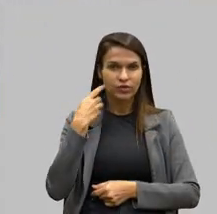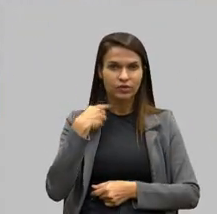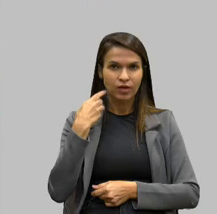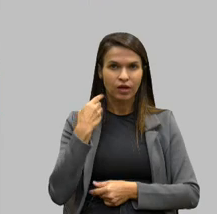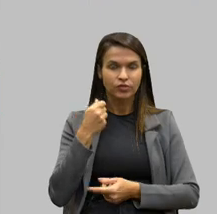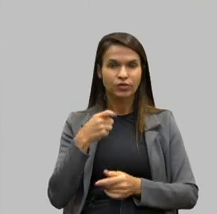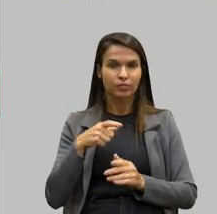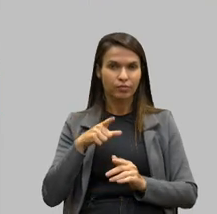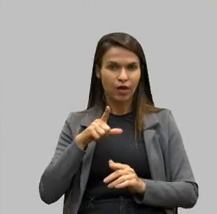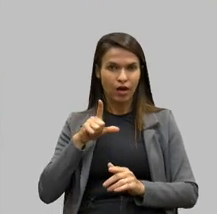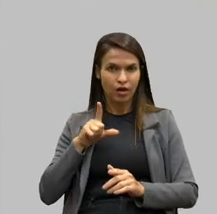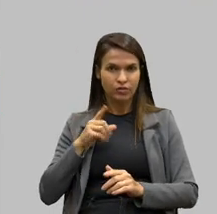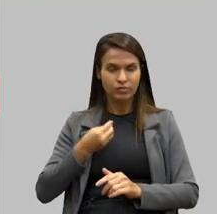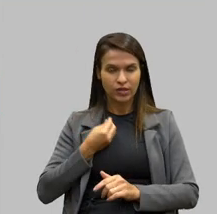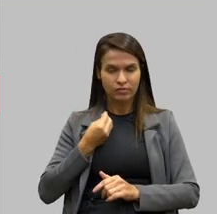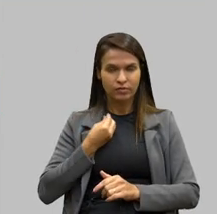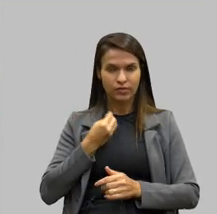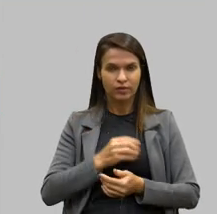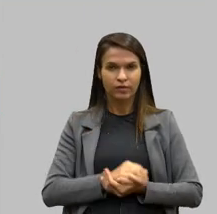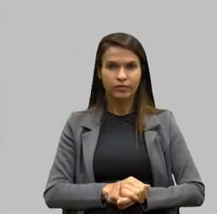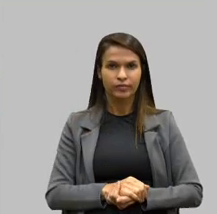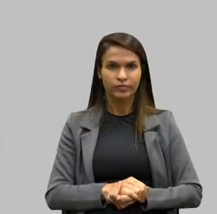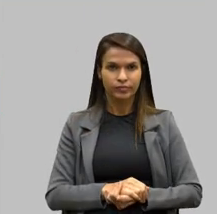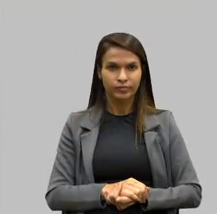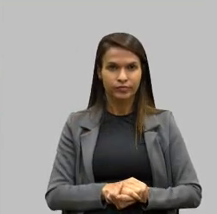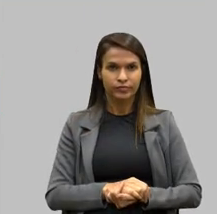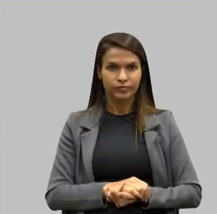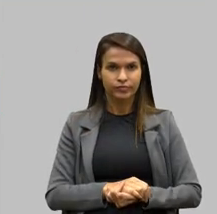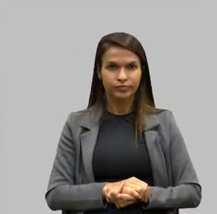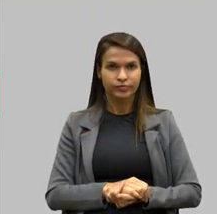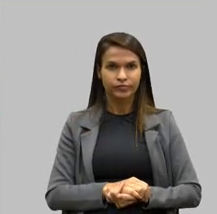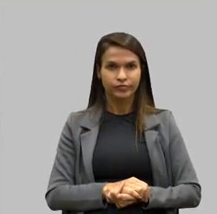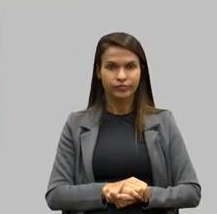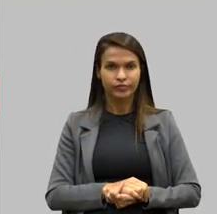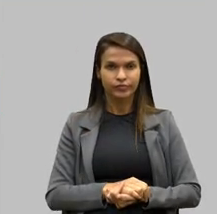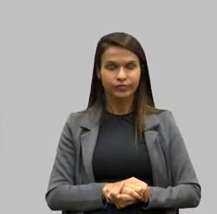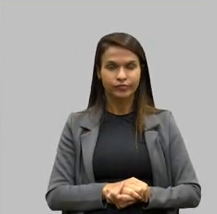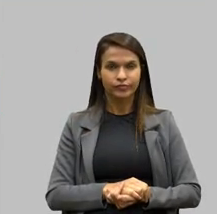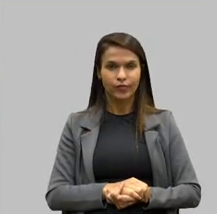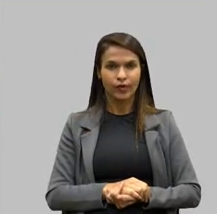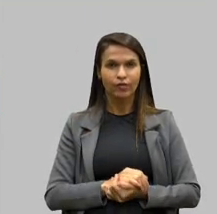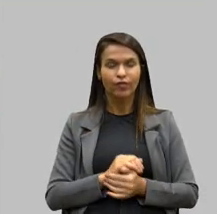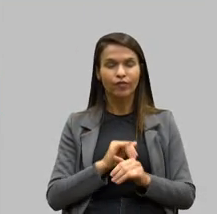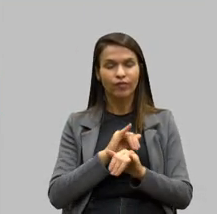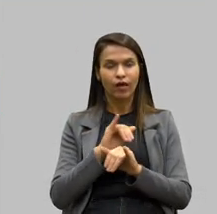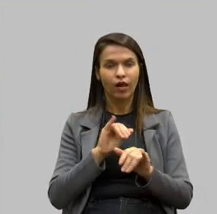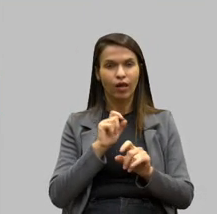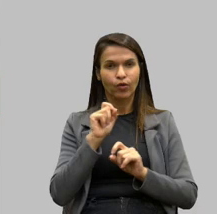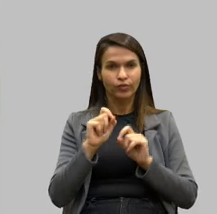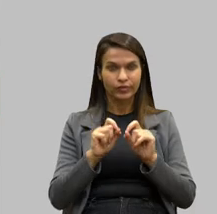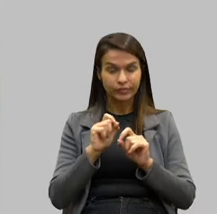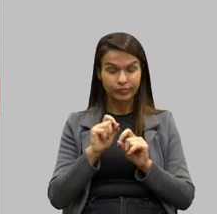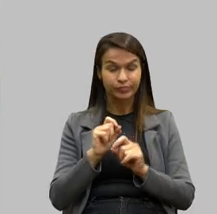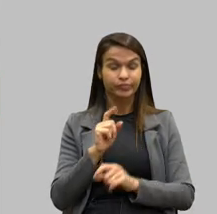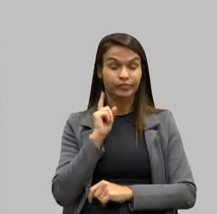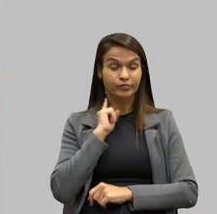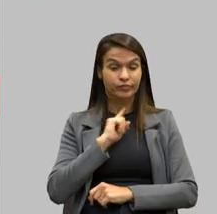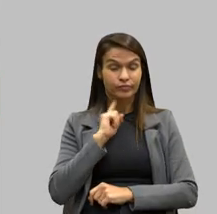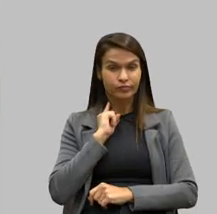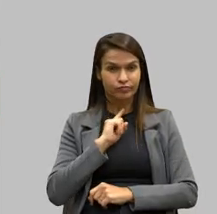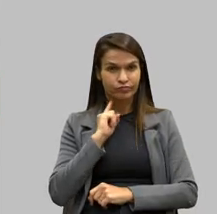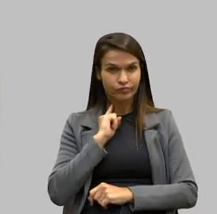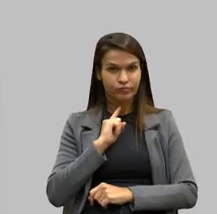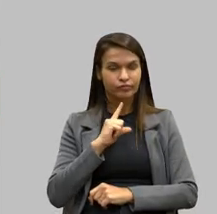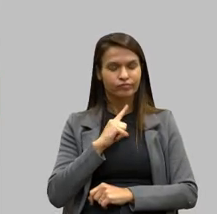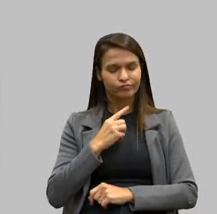antecederam. E, o que nós temos a dizer é que, realmente, Minas Gerais vive